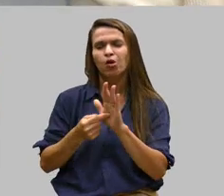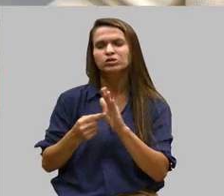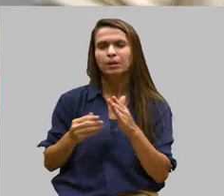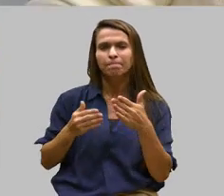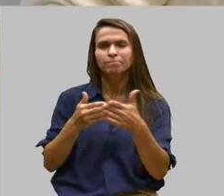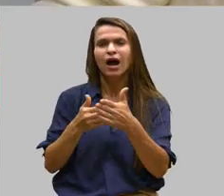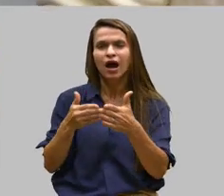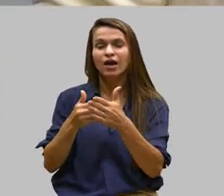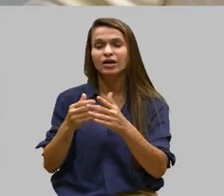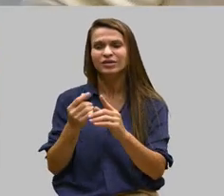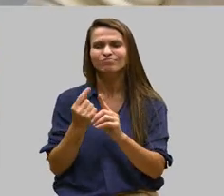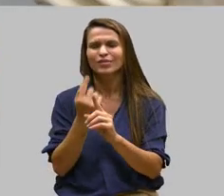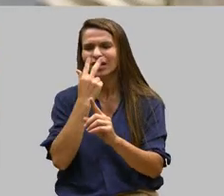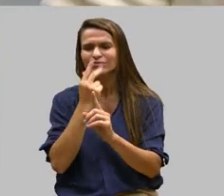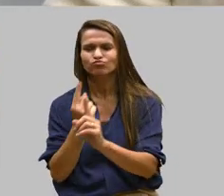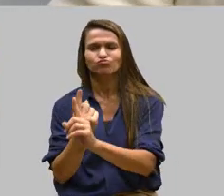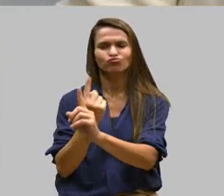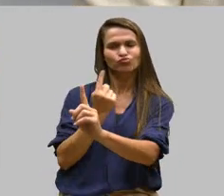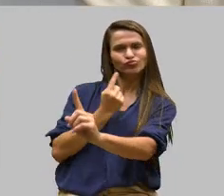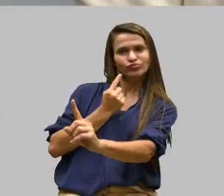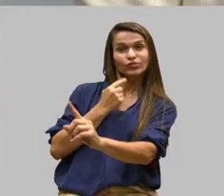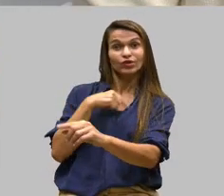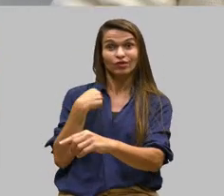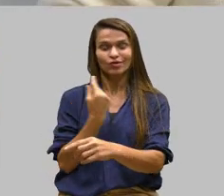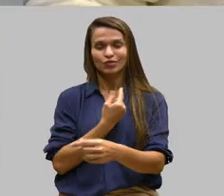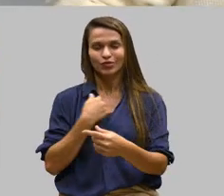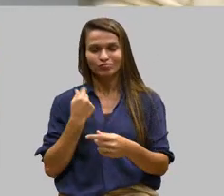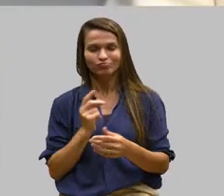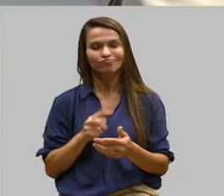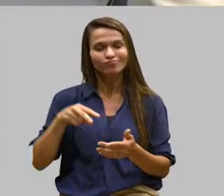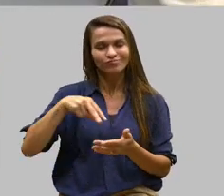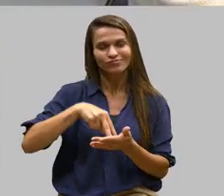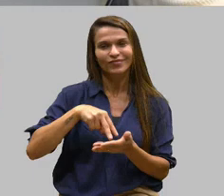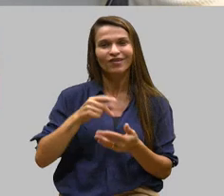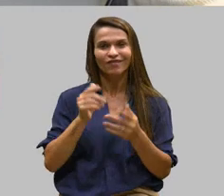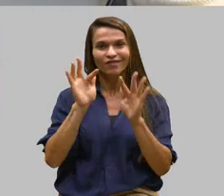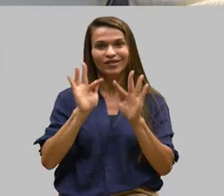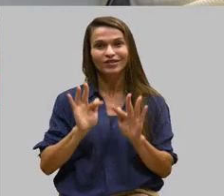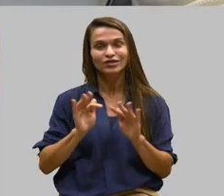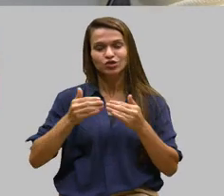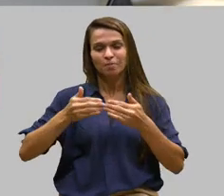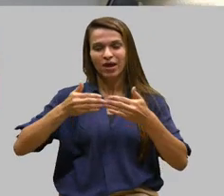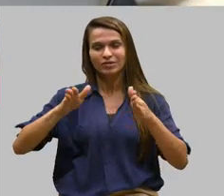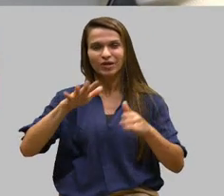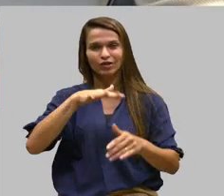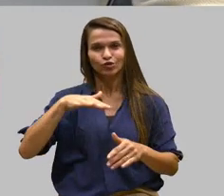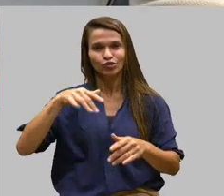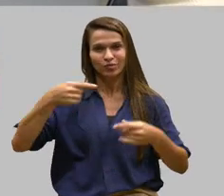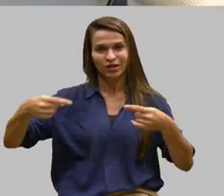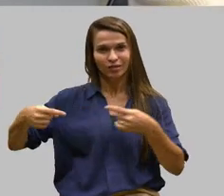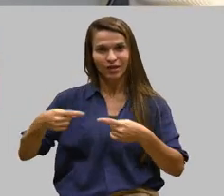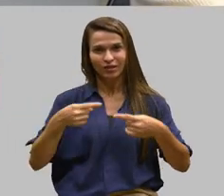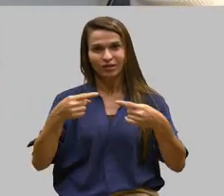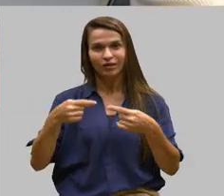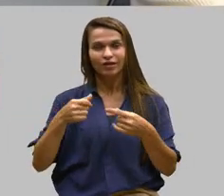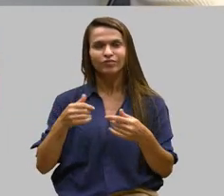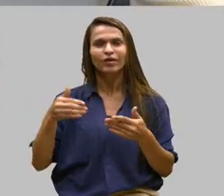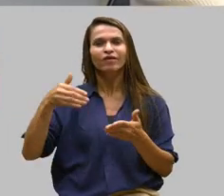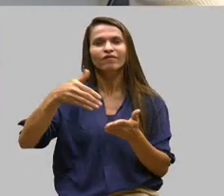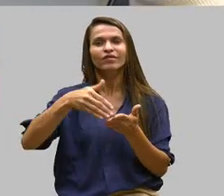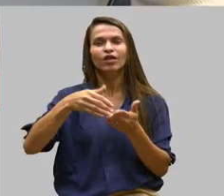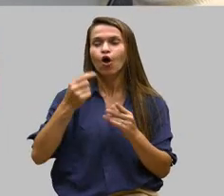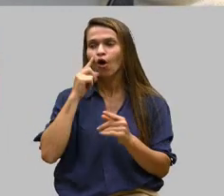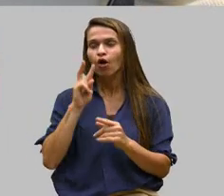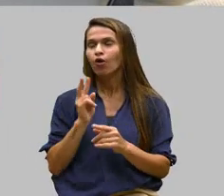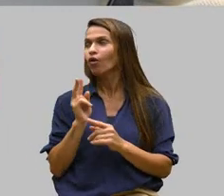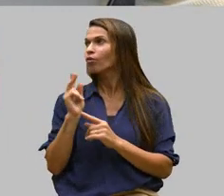então a gente fica muito feliz de estar aqui a turma na mesa vou deixar espaço para todos e pra gente debater e só para finalizar né por isso que a gente olha para trás